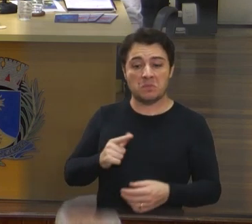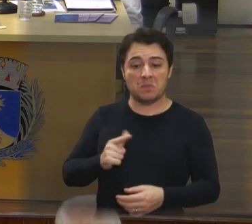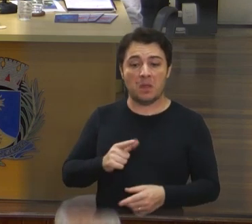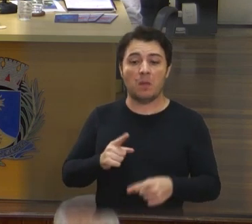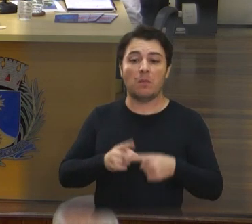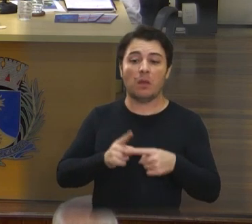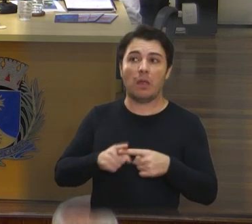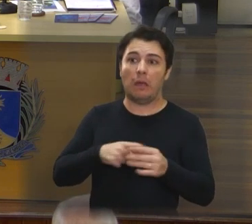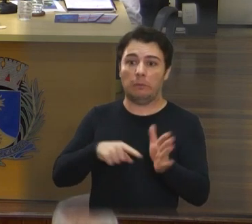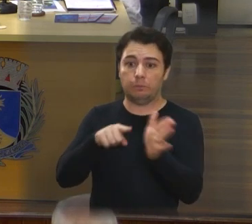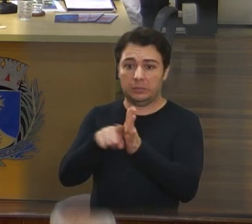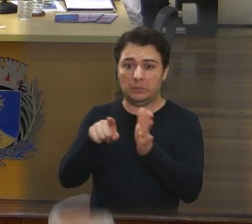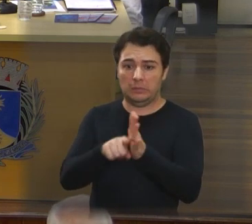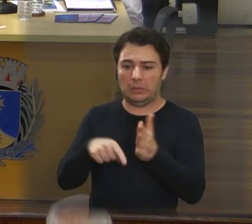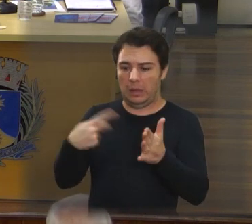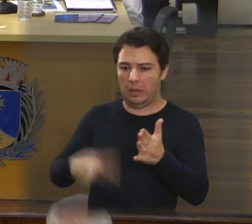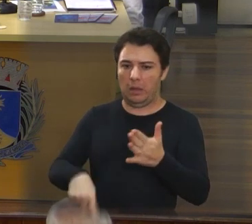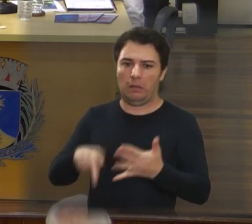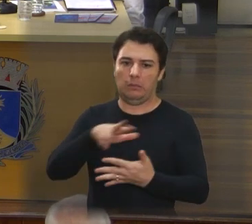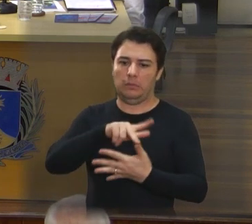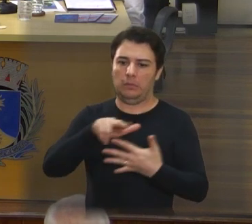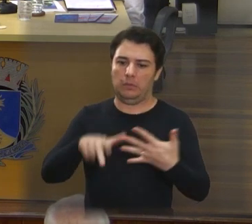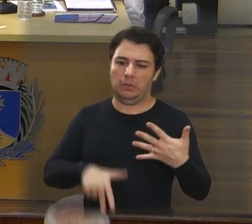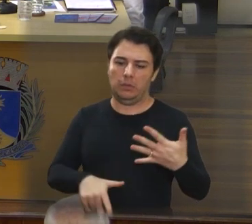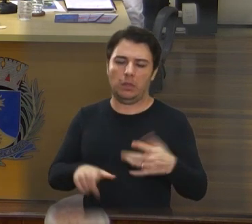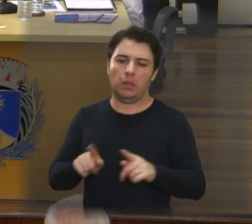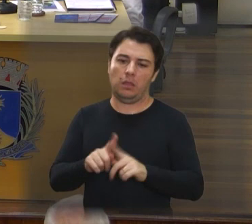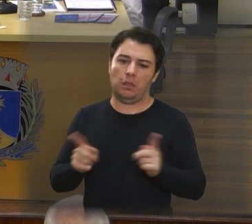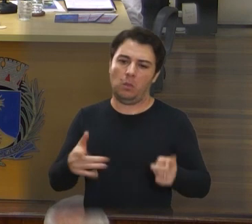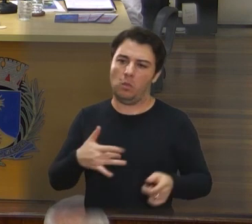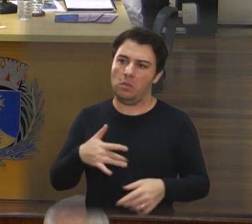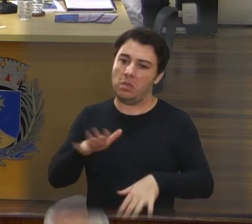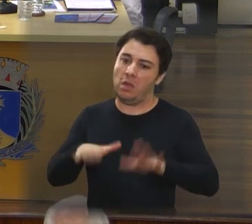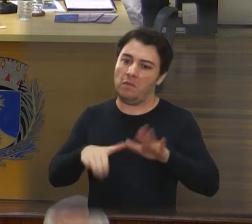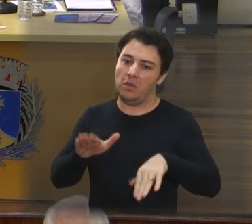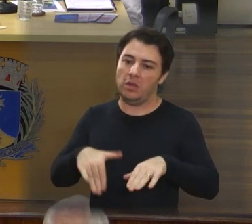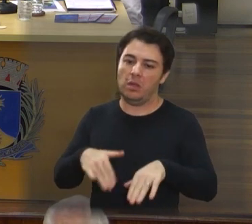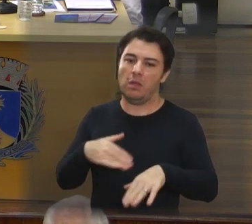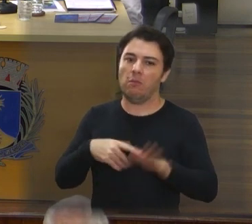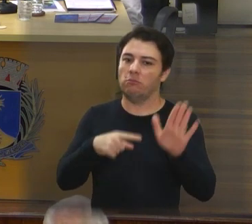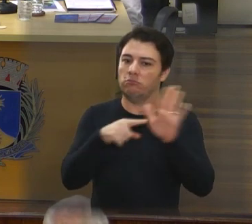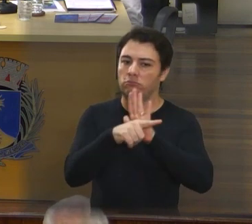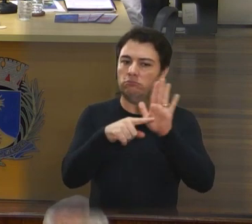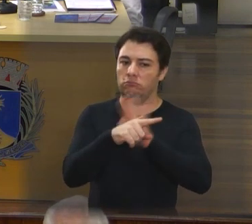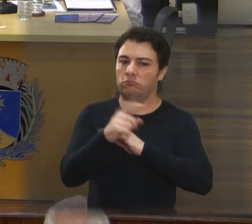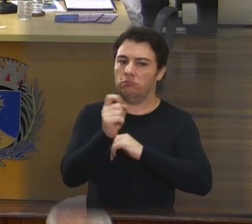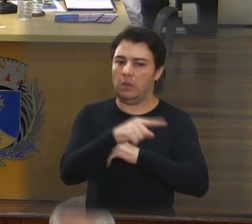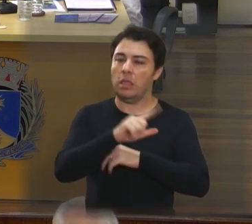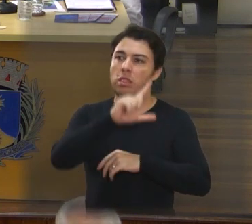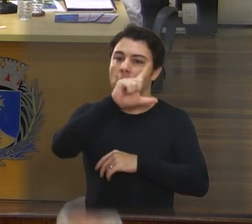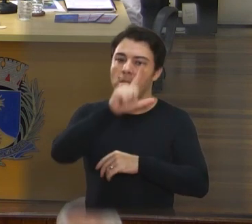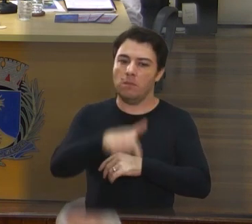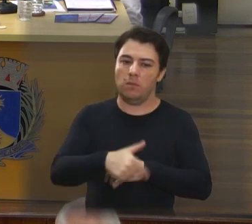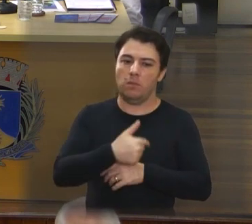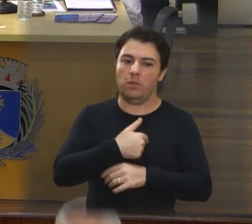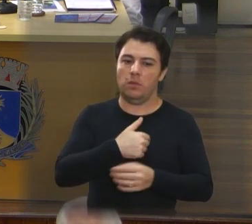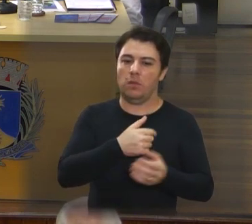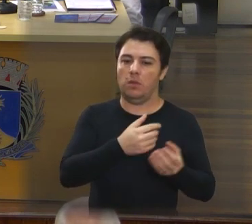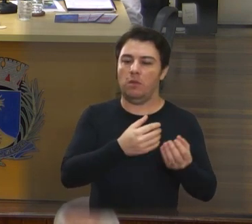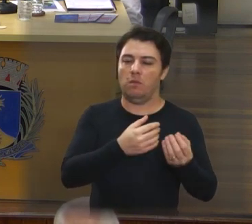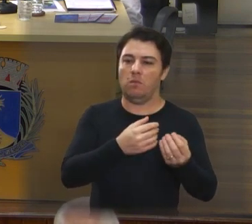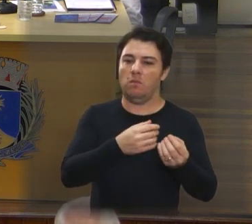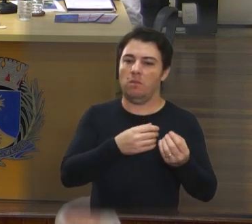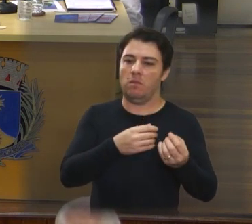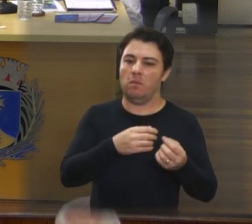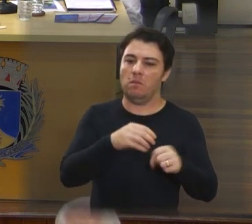mão porque as perguntas são são várias e são vários tópicos talvez a gente tem até que levantar e responder isso para vocês e